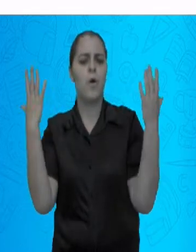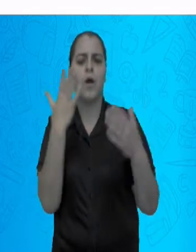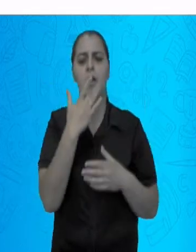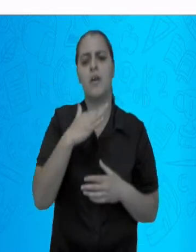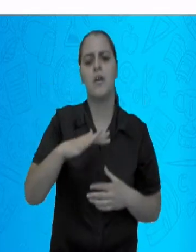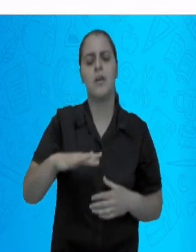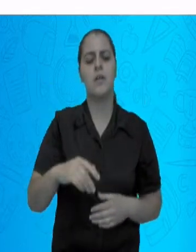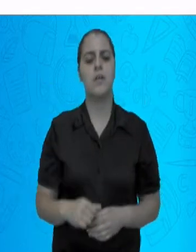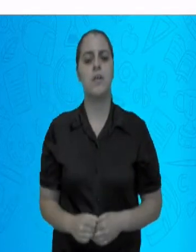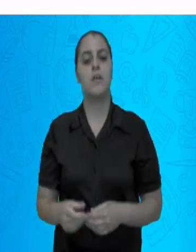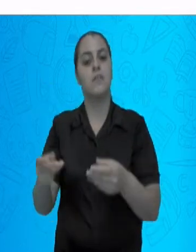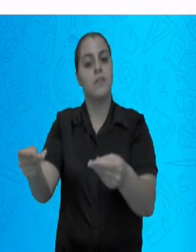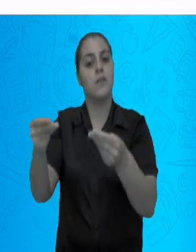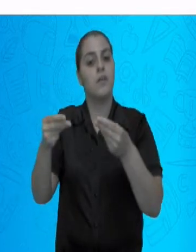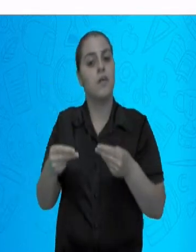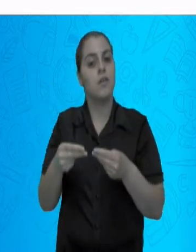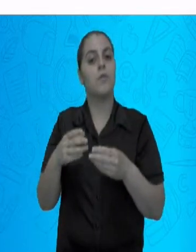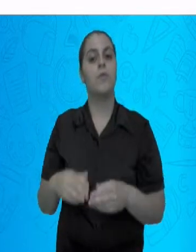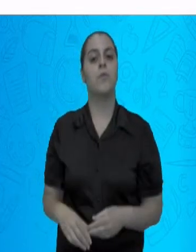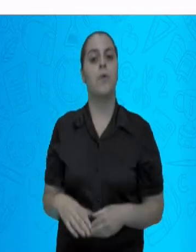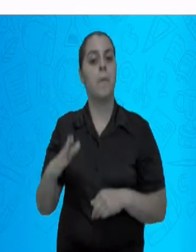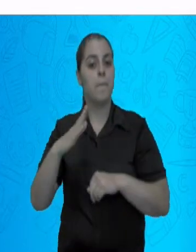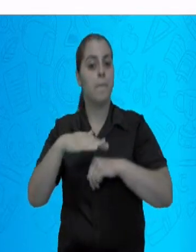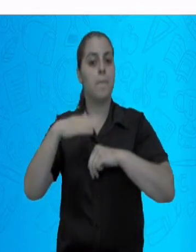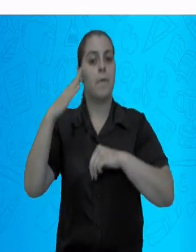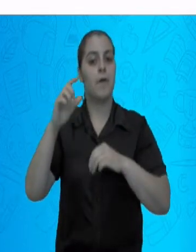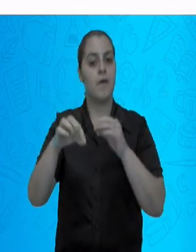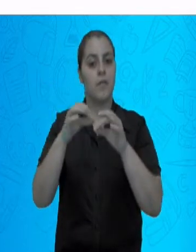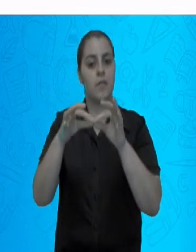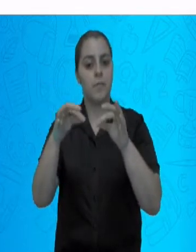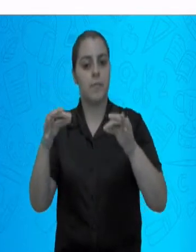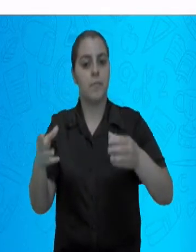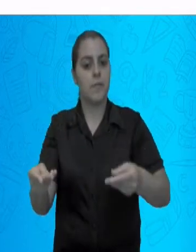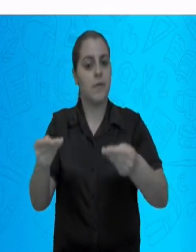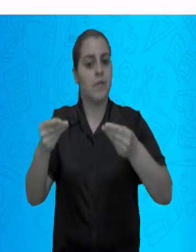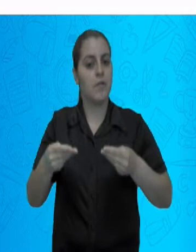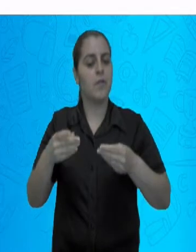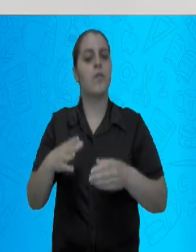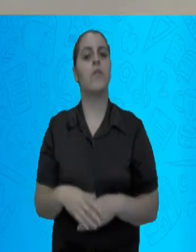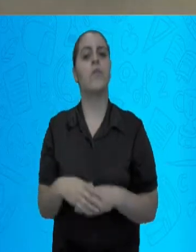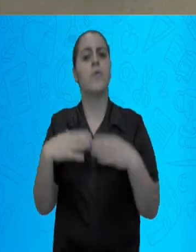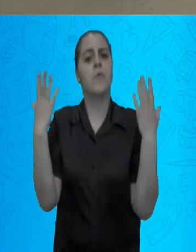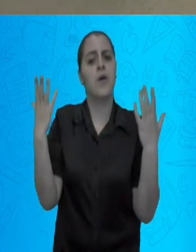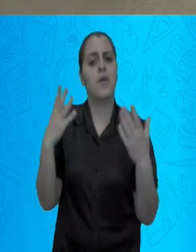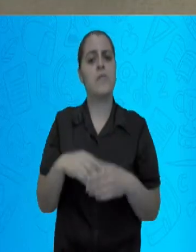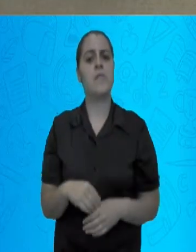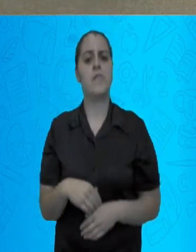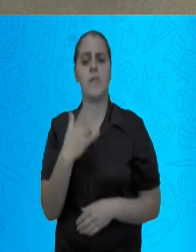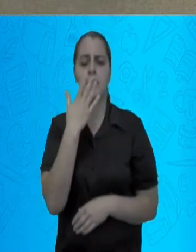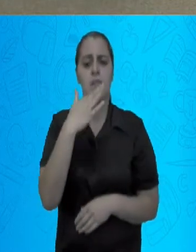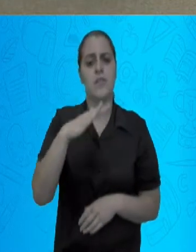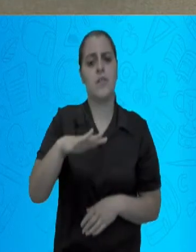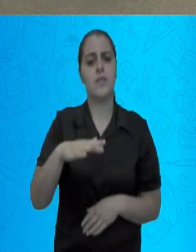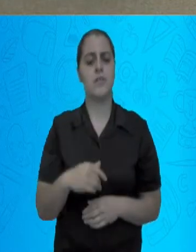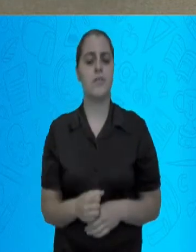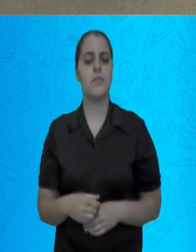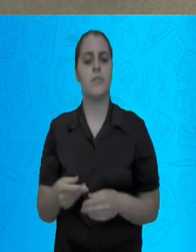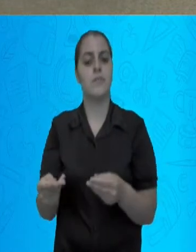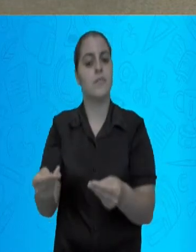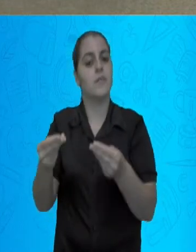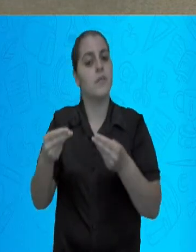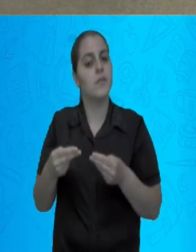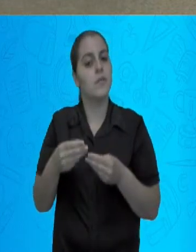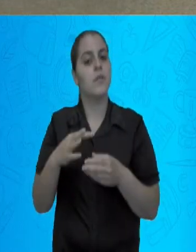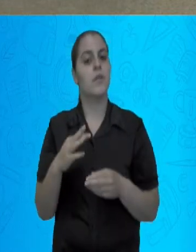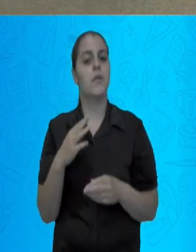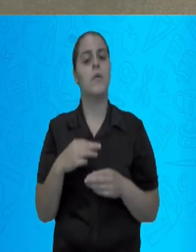criança ganhou mais presentes? Qual a criança ganhou mais presentes? Então,